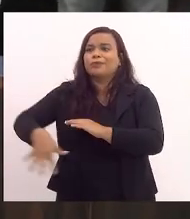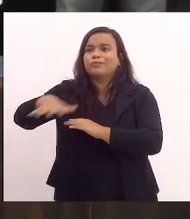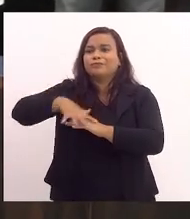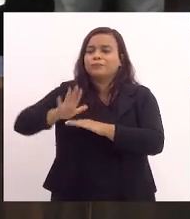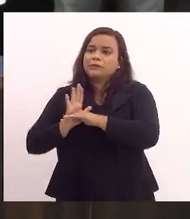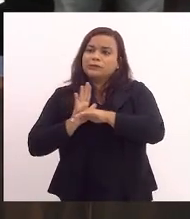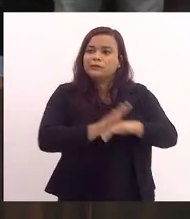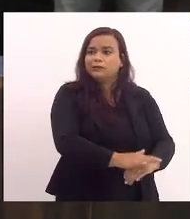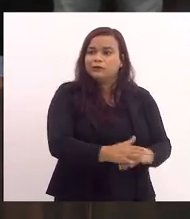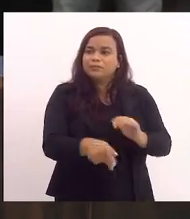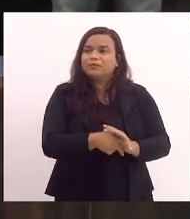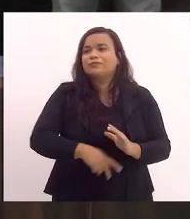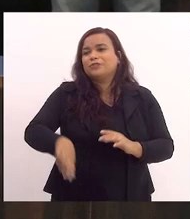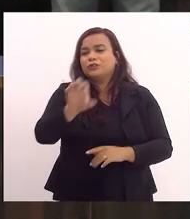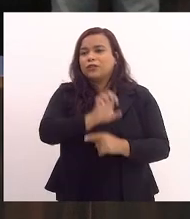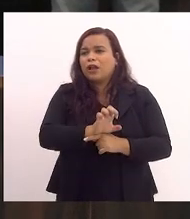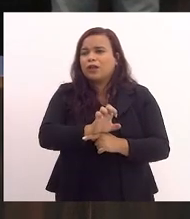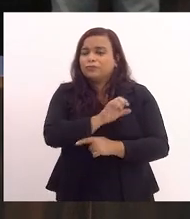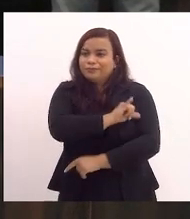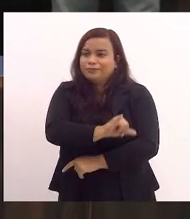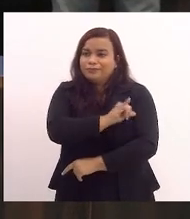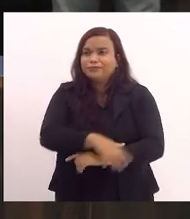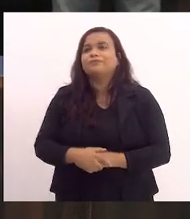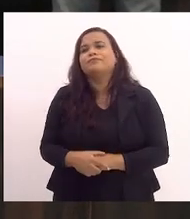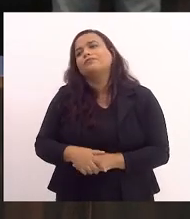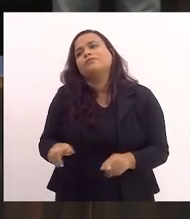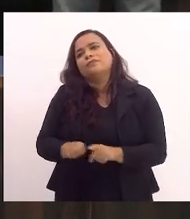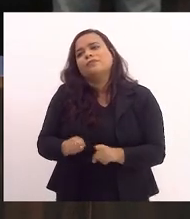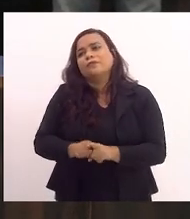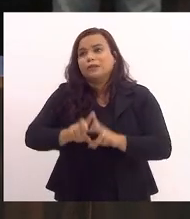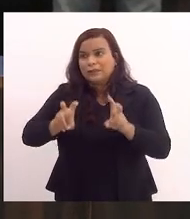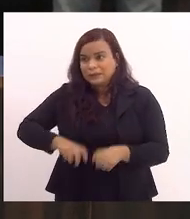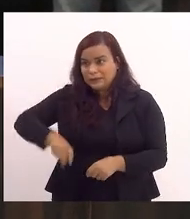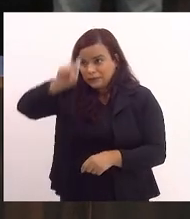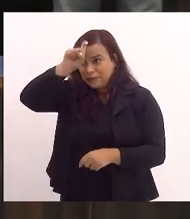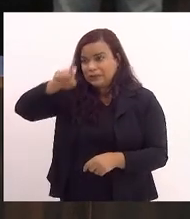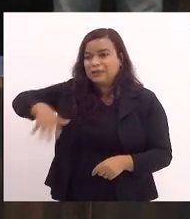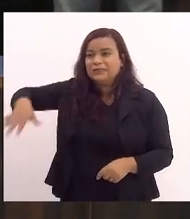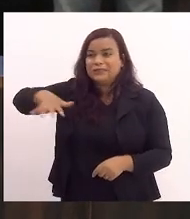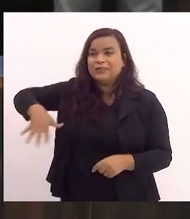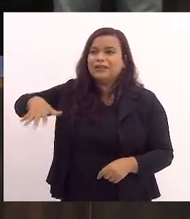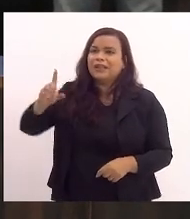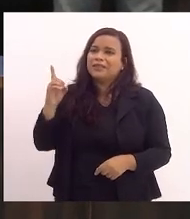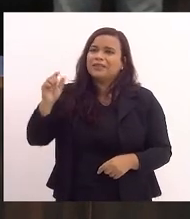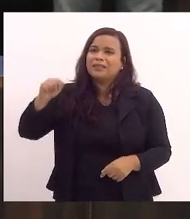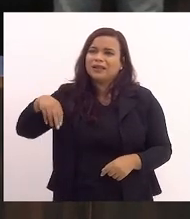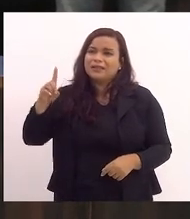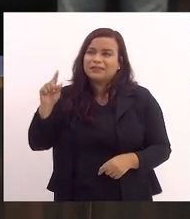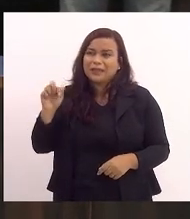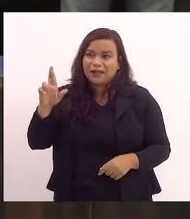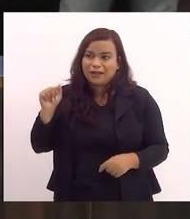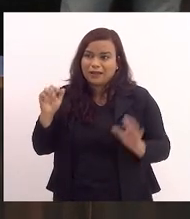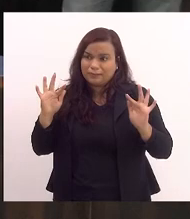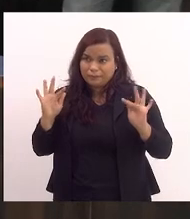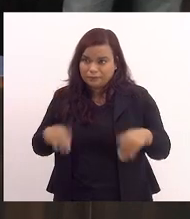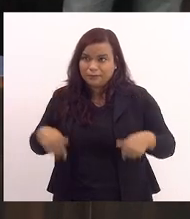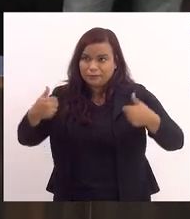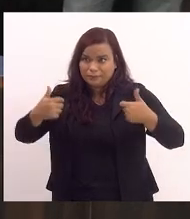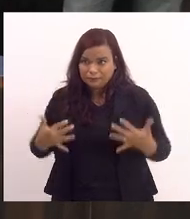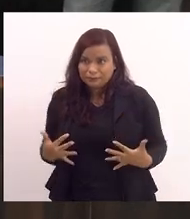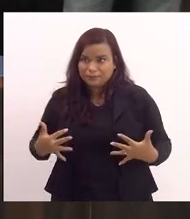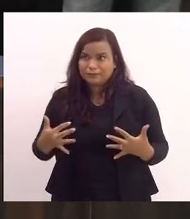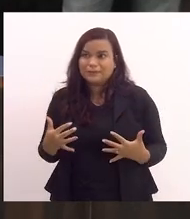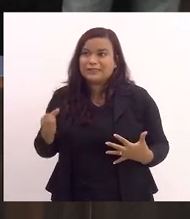repressor do Estado. E também em referência a Zumbi e Dandara, Quero encerrar aqui falando nessa sessão que,